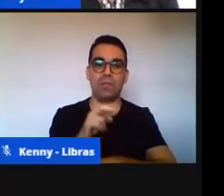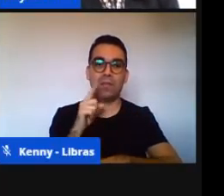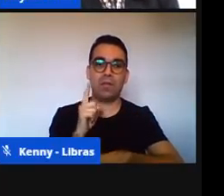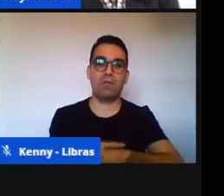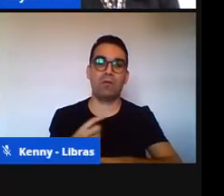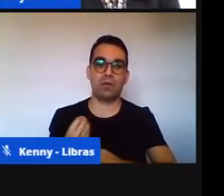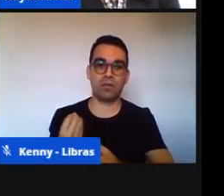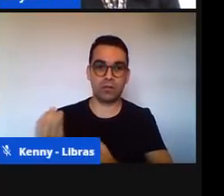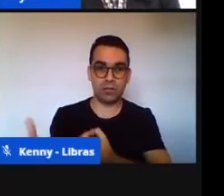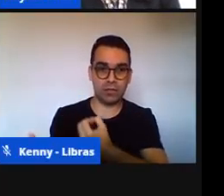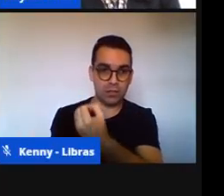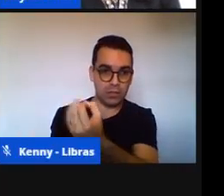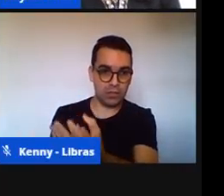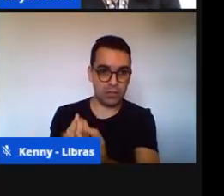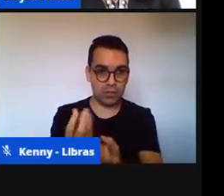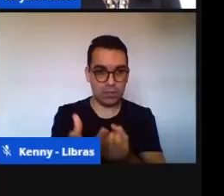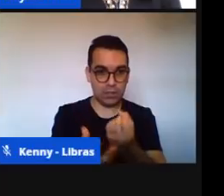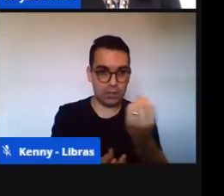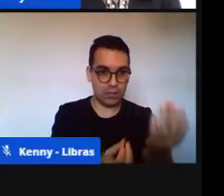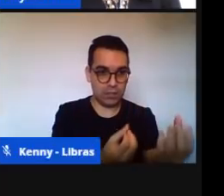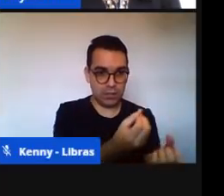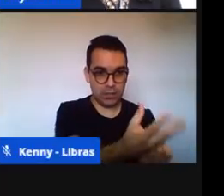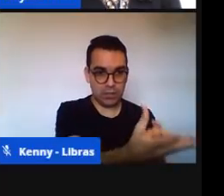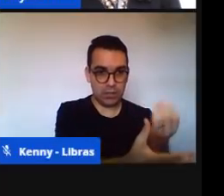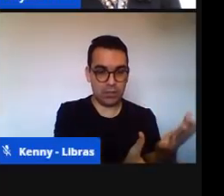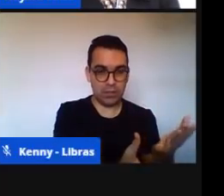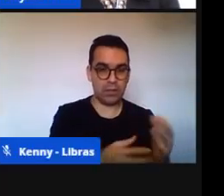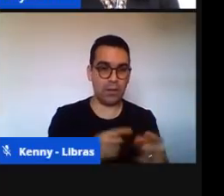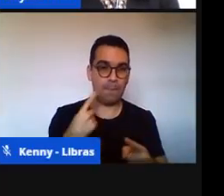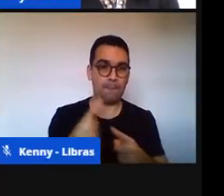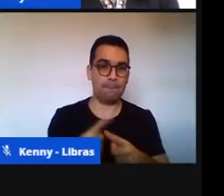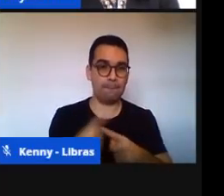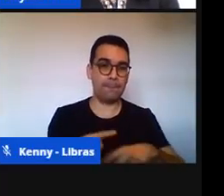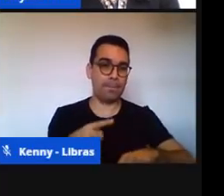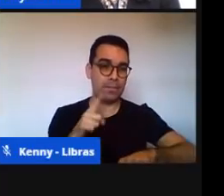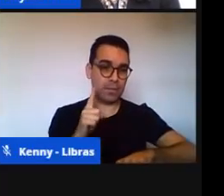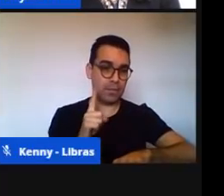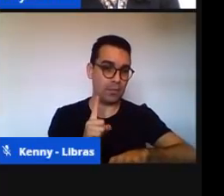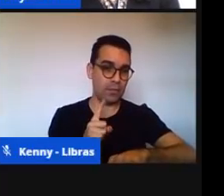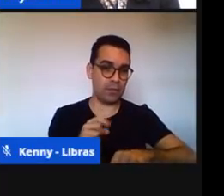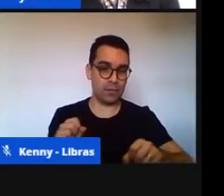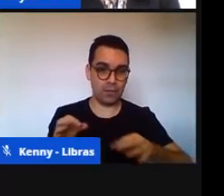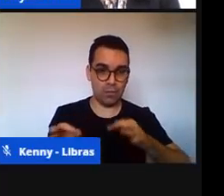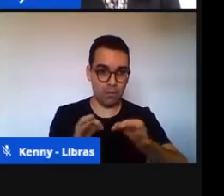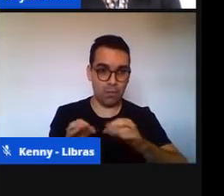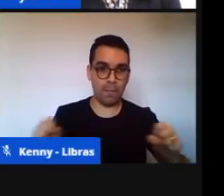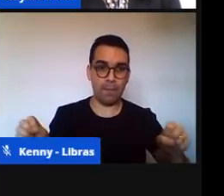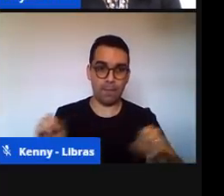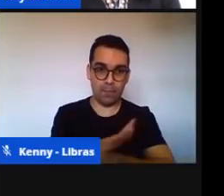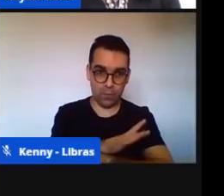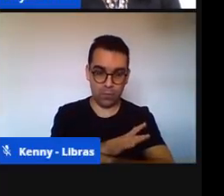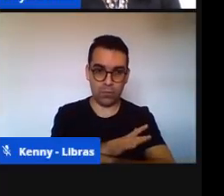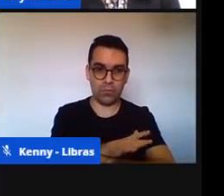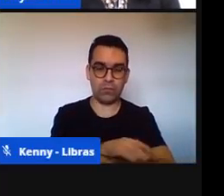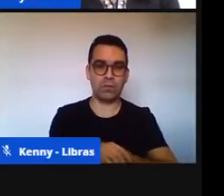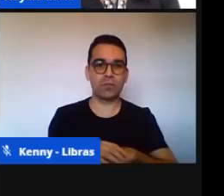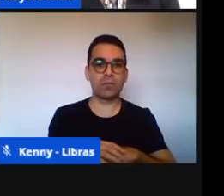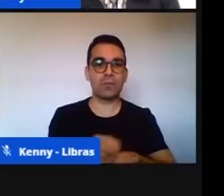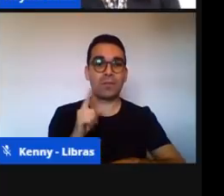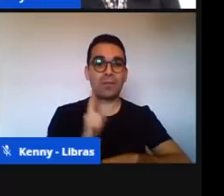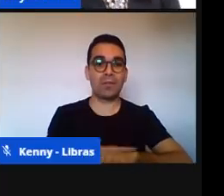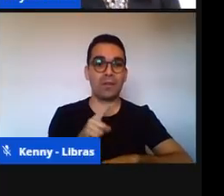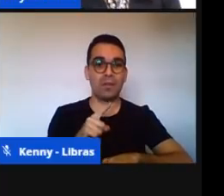distribuição, porque se o alimento já está preparado e ele vai ser servido, né, vai para consumo, a gente precisa ter o cuidado de